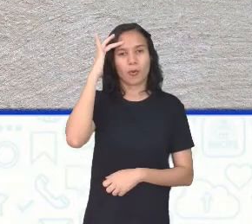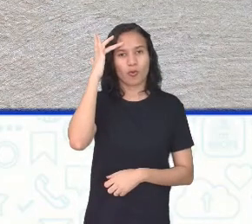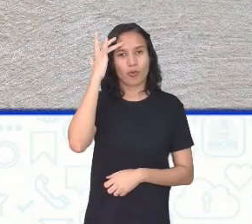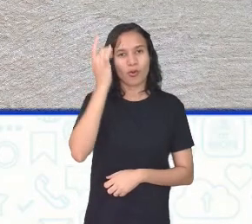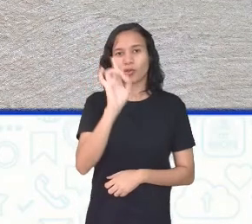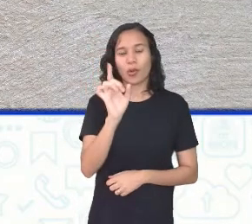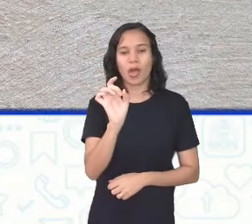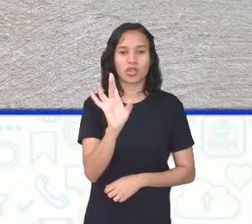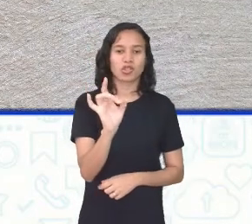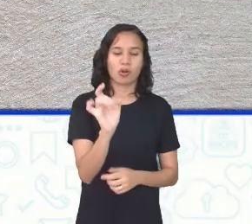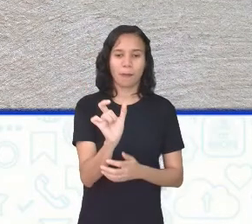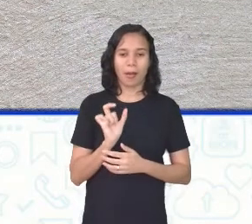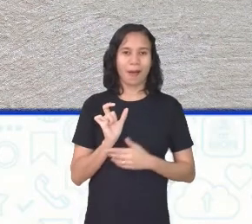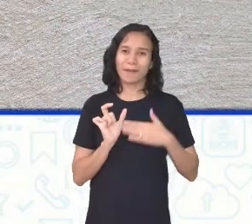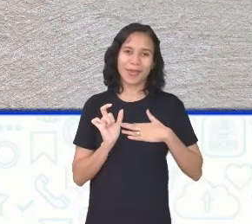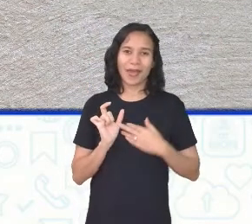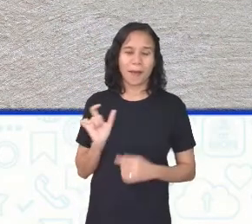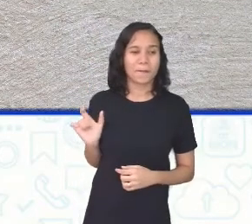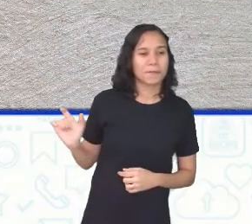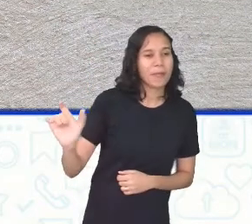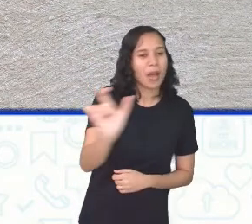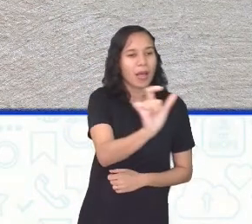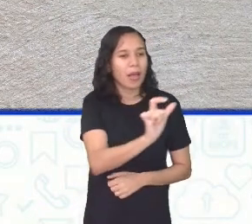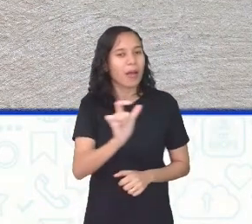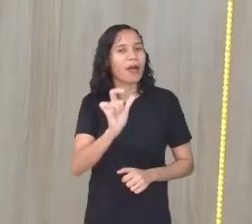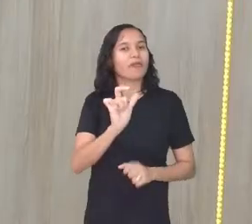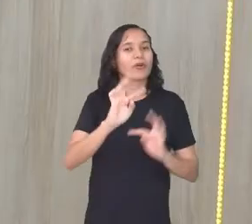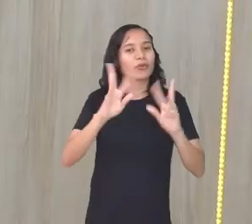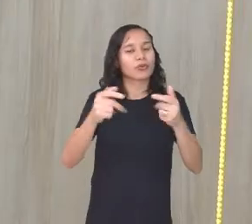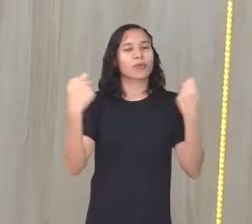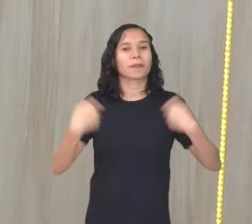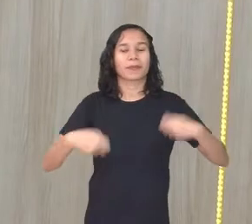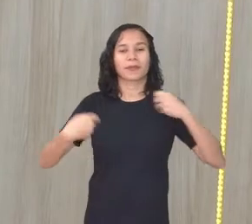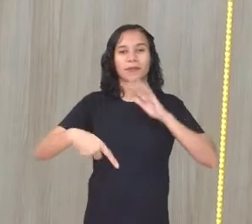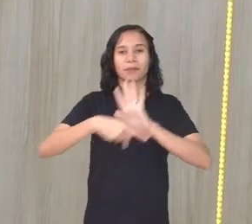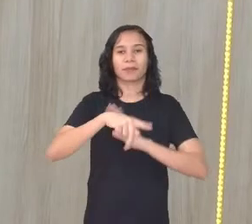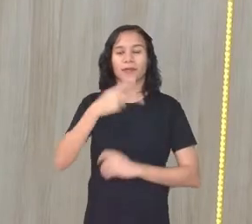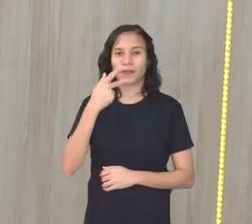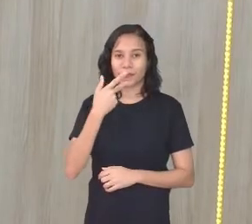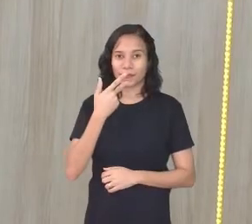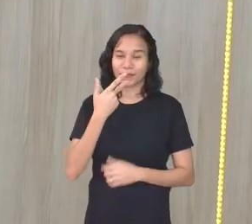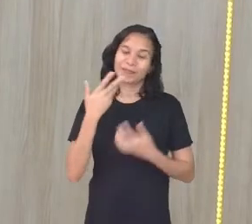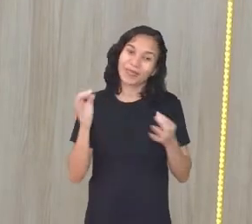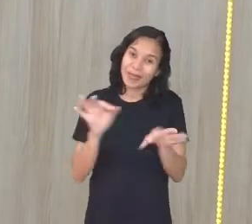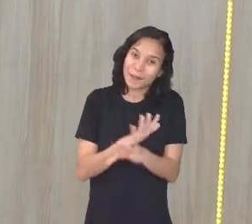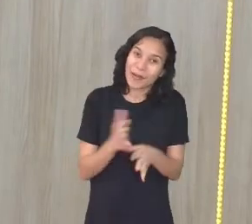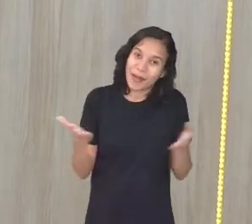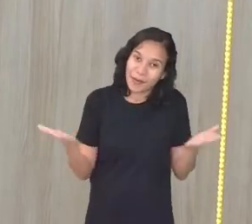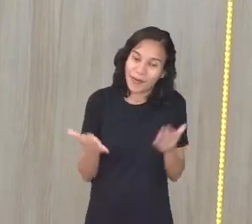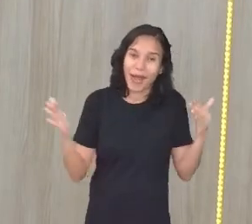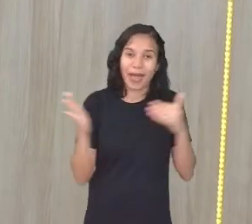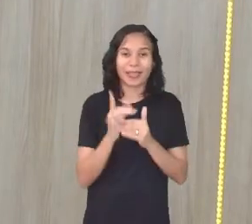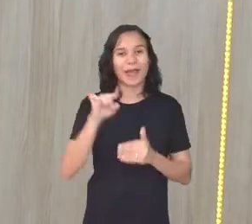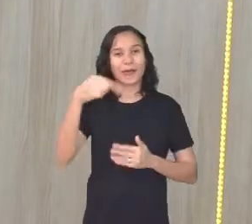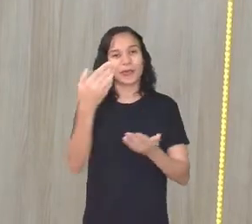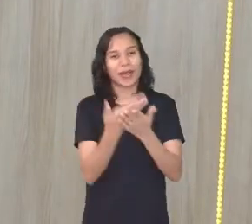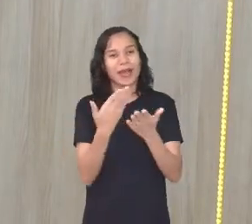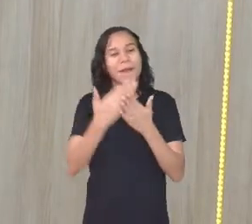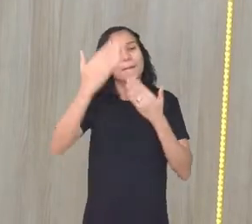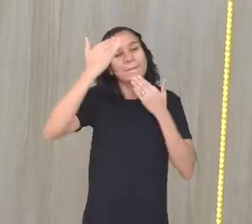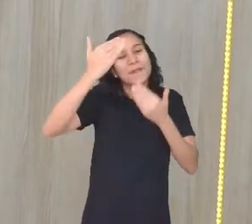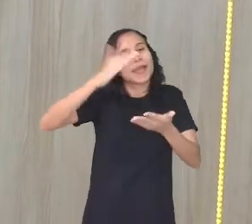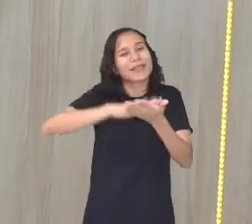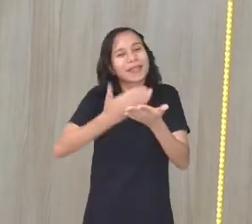Palavra não é privilégio de poucos. Então a gente precisa tomar a palavra para si. Fico por aqui. Até a próxima aula.